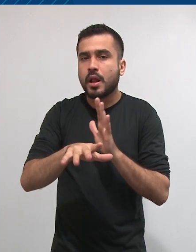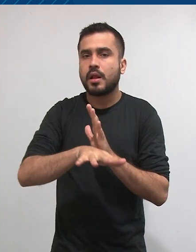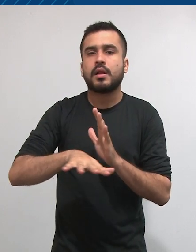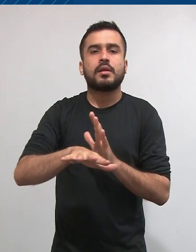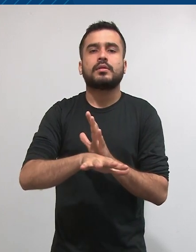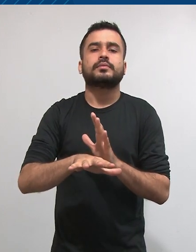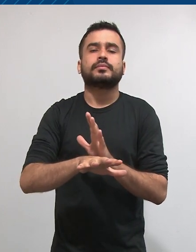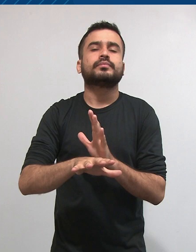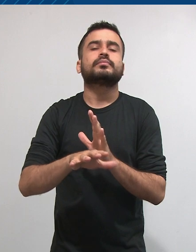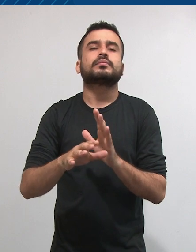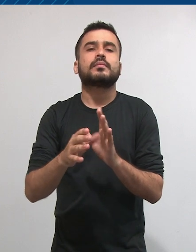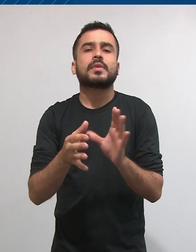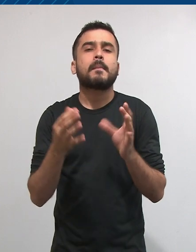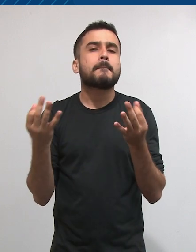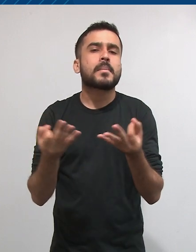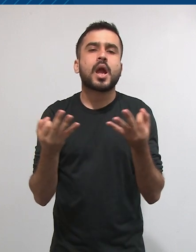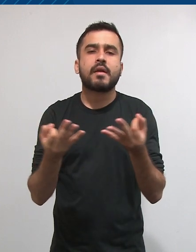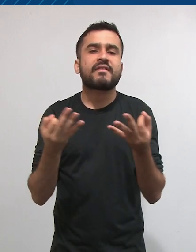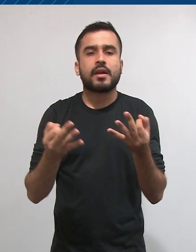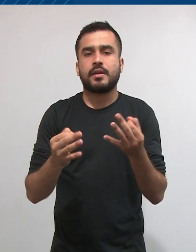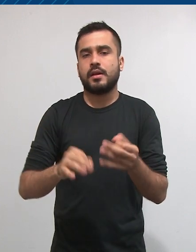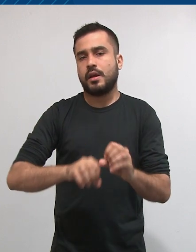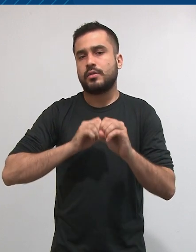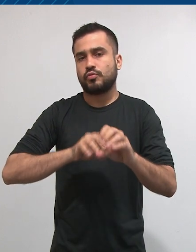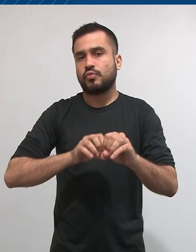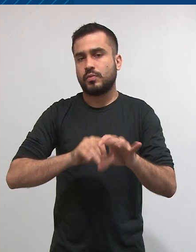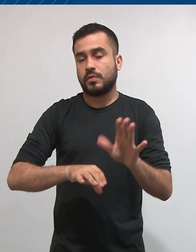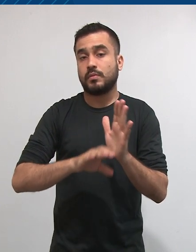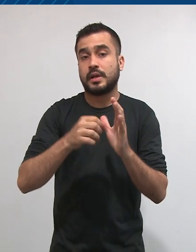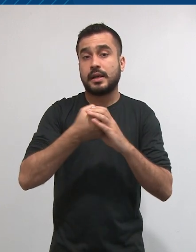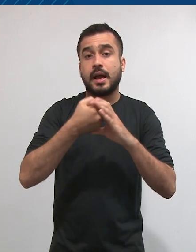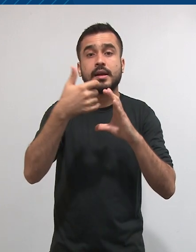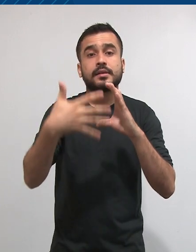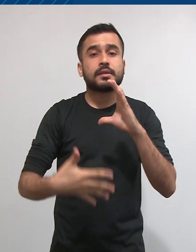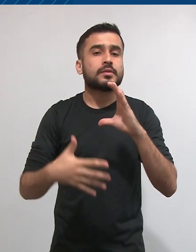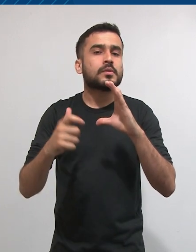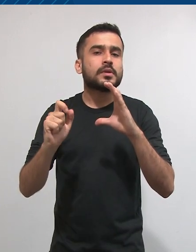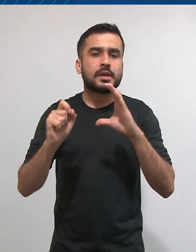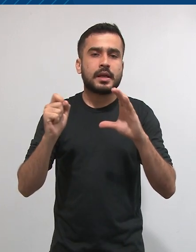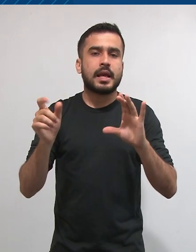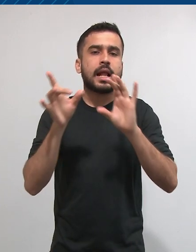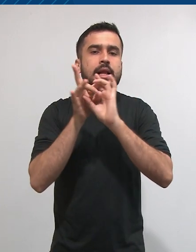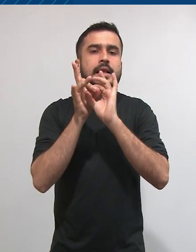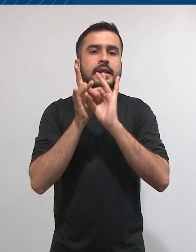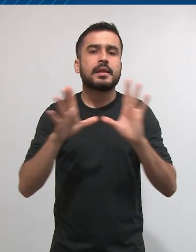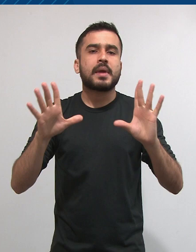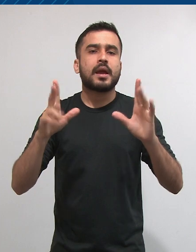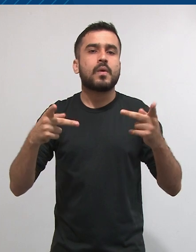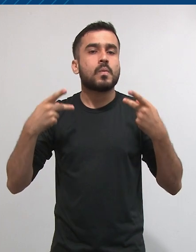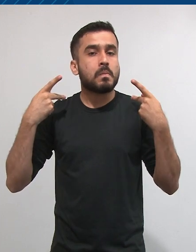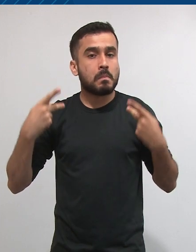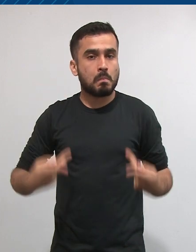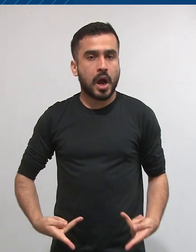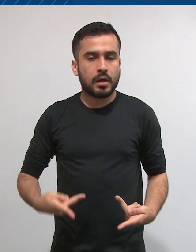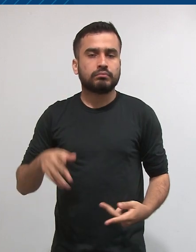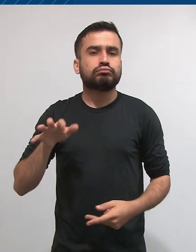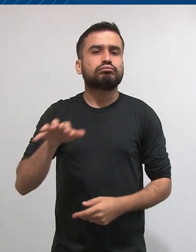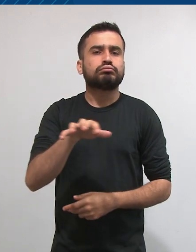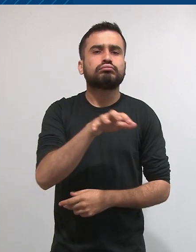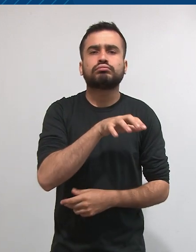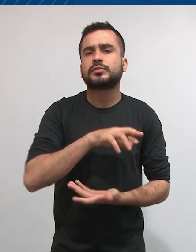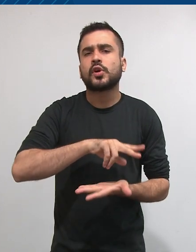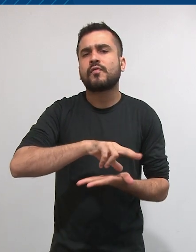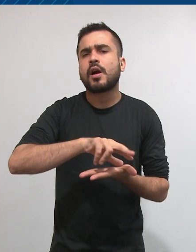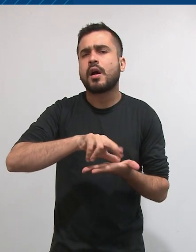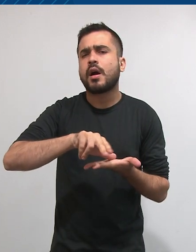Que caracterizado aí pela liberdade do ser humano nas suas várias dimensões. Isso quer dizer, nas